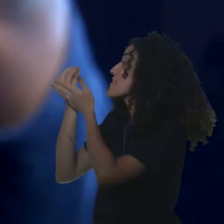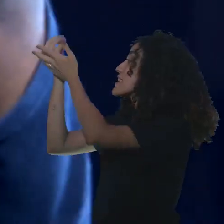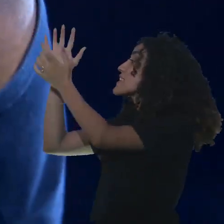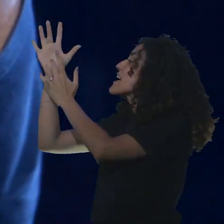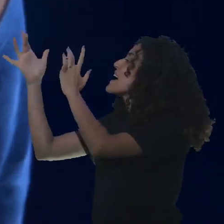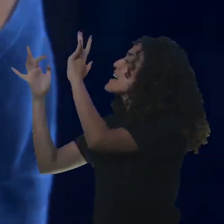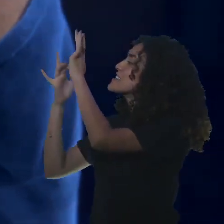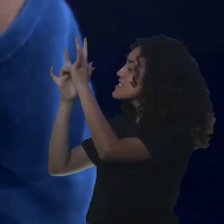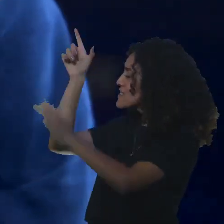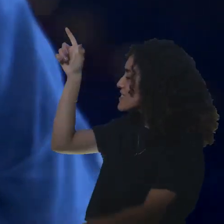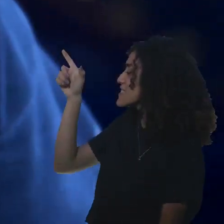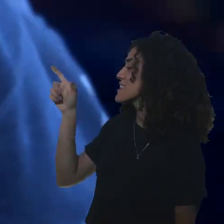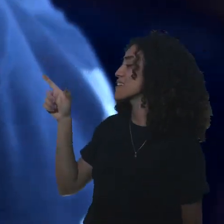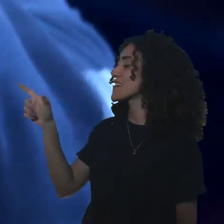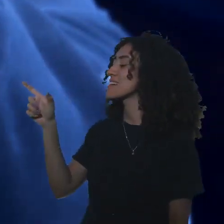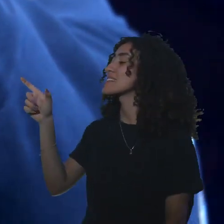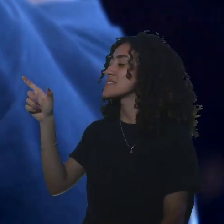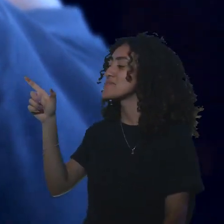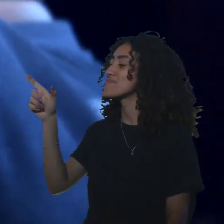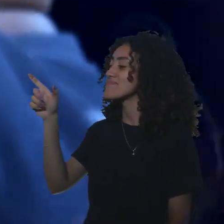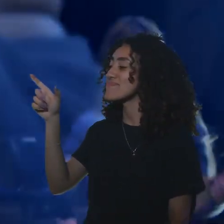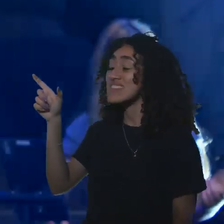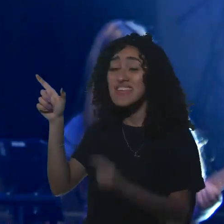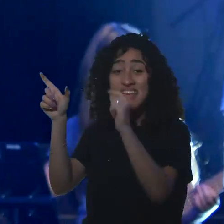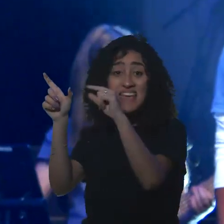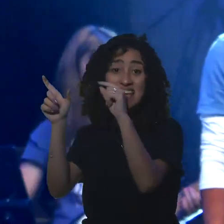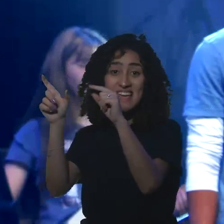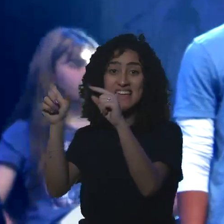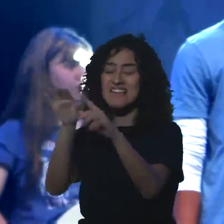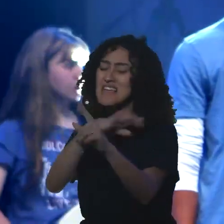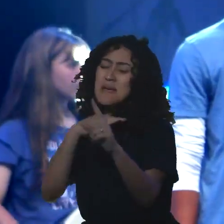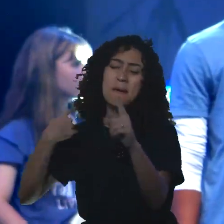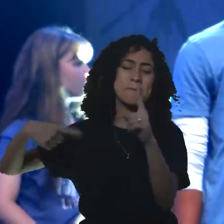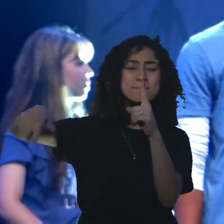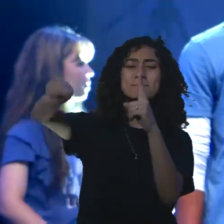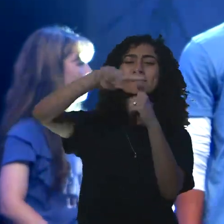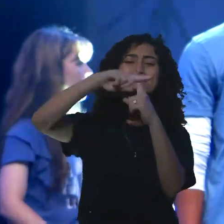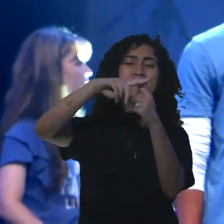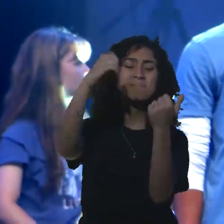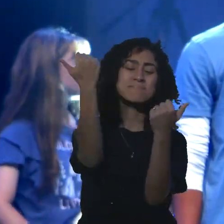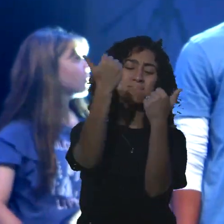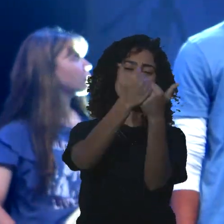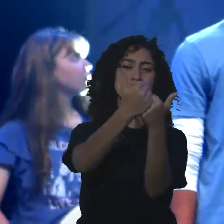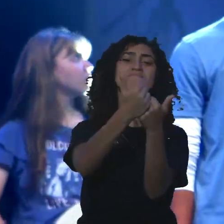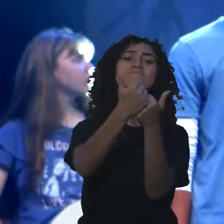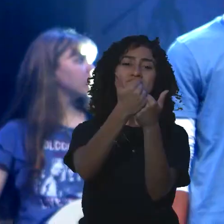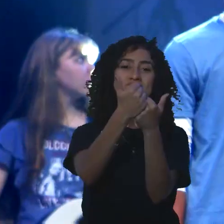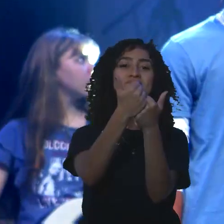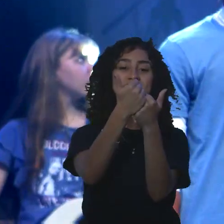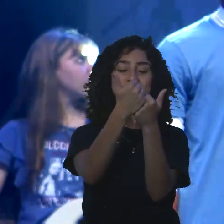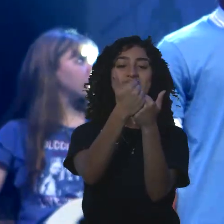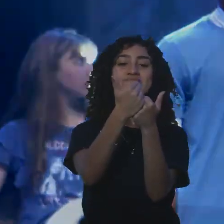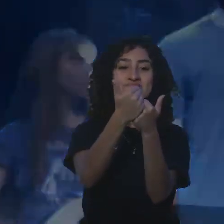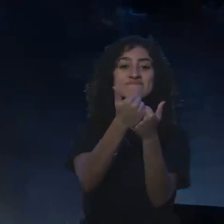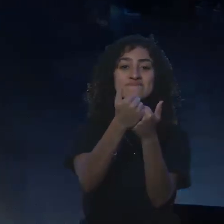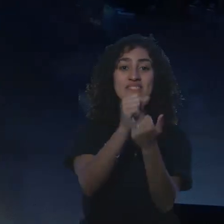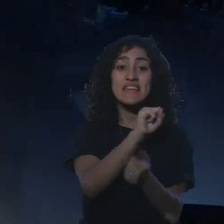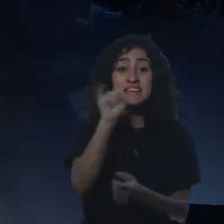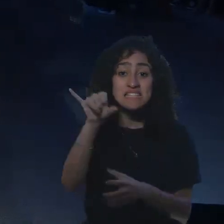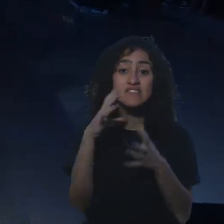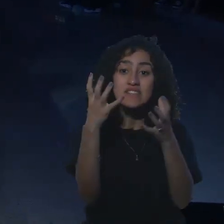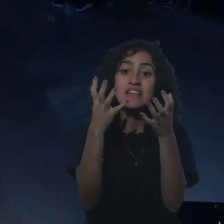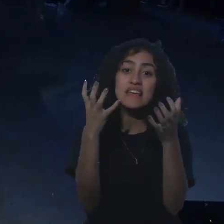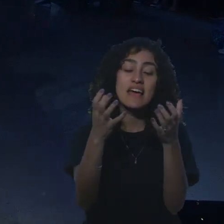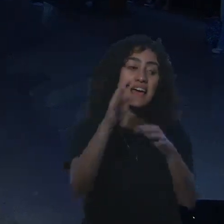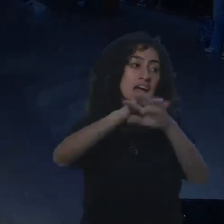que entregou a sua vida por nós na cruz do Calvário. Levante uma de suas mãos, quero